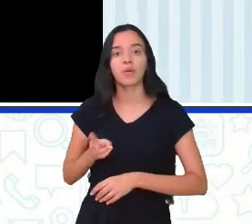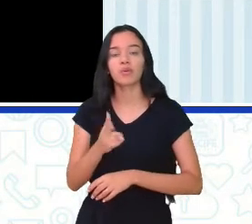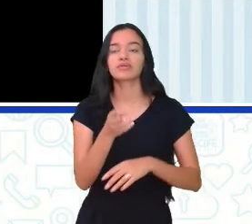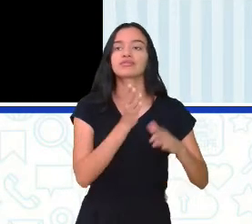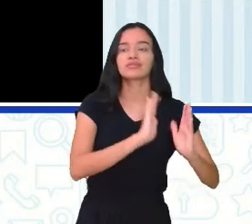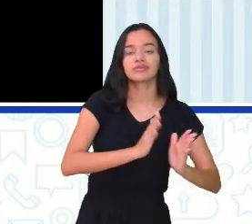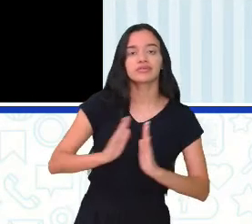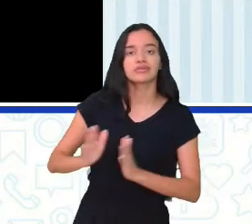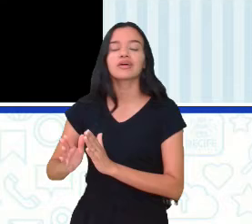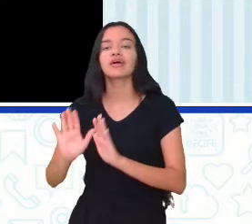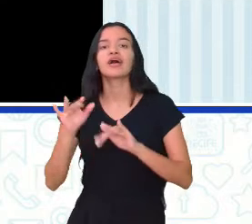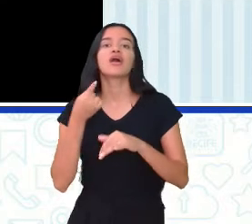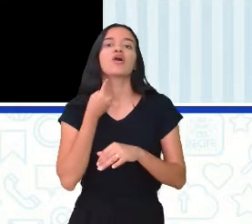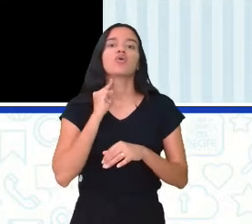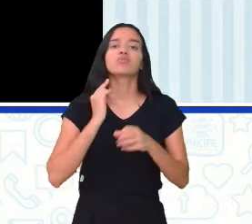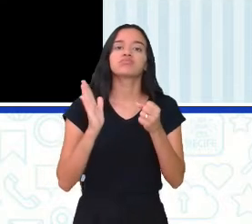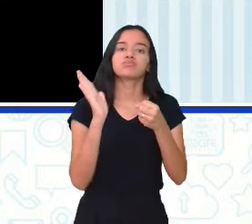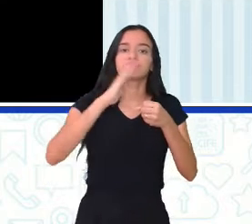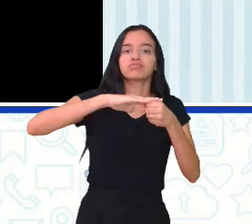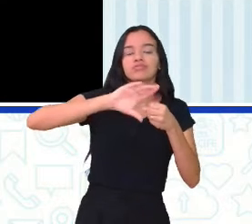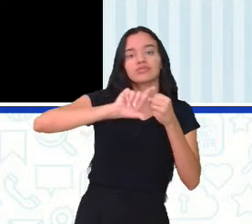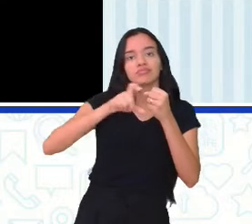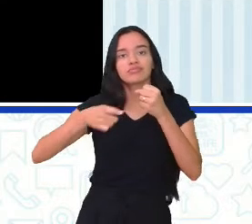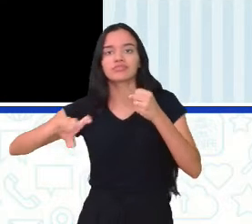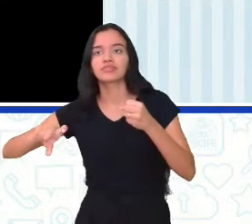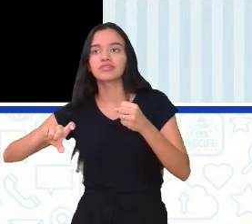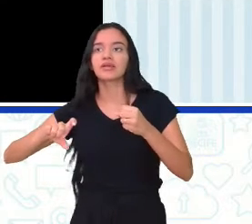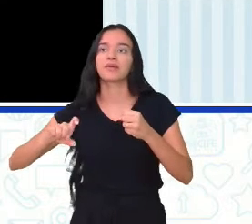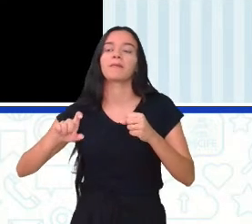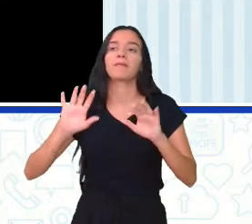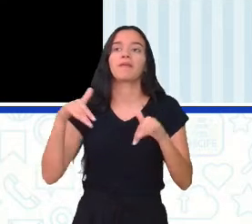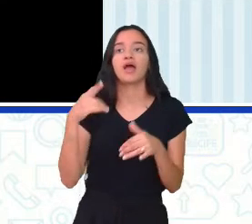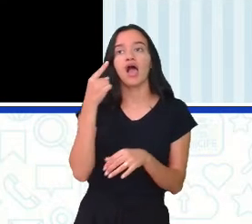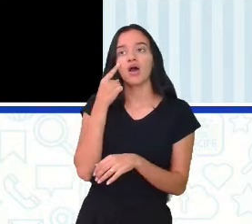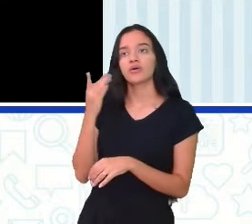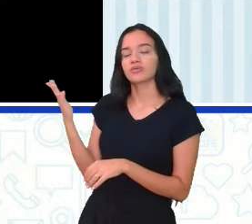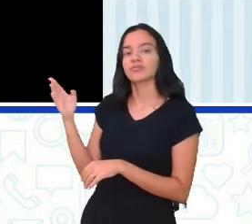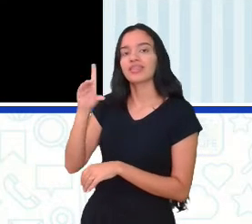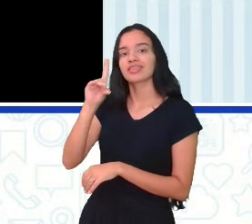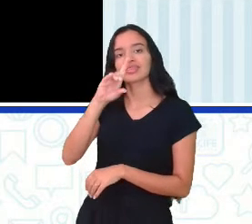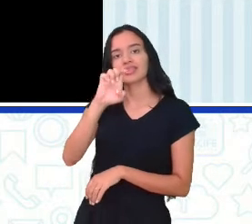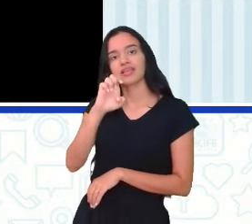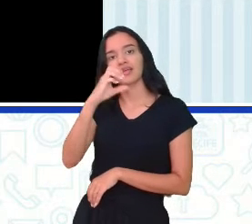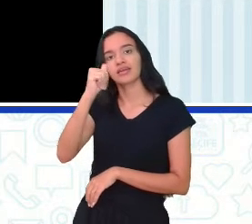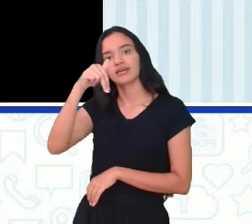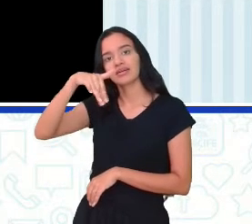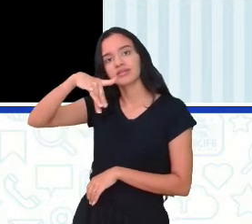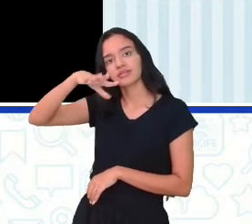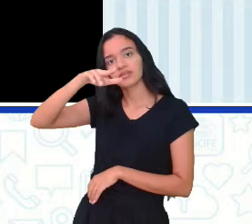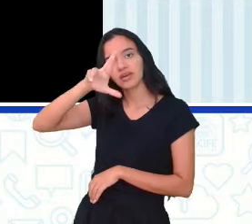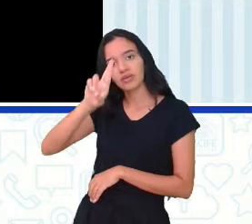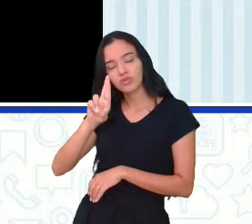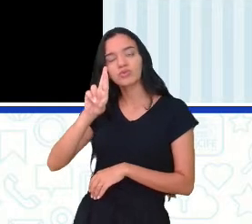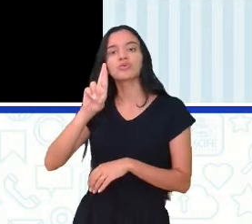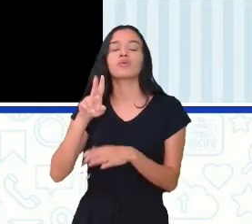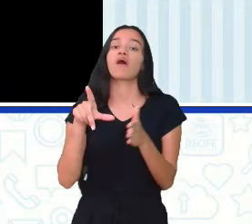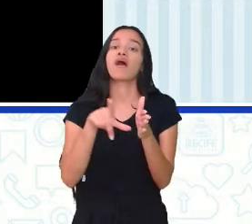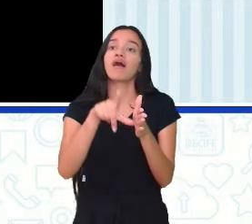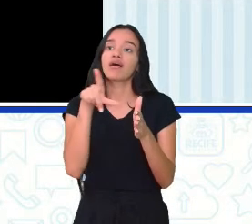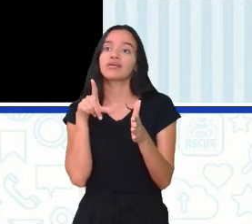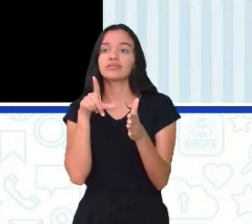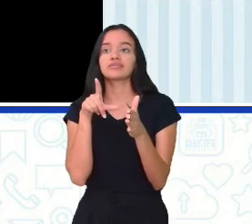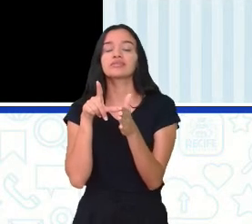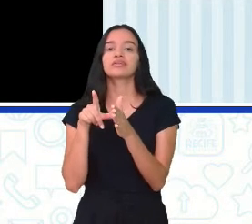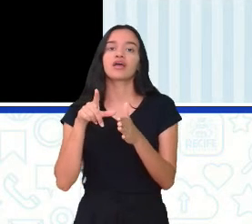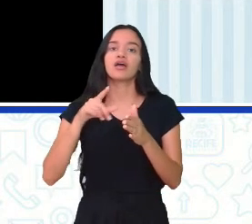processo, o esgoto é levado ao decantador secundário. No decantador secundário, o lodo formado anteriormente sedimenta e o